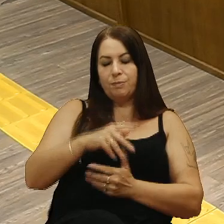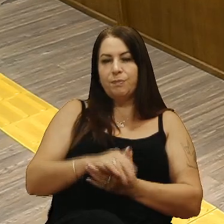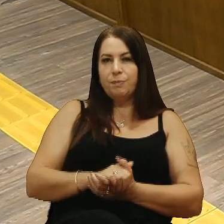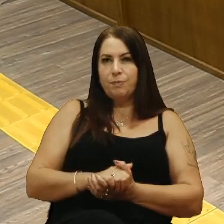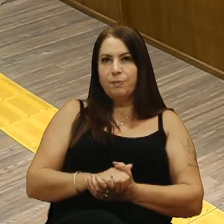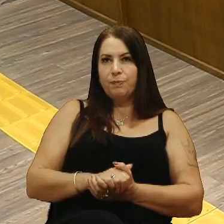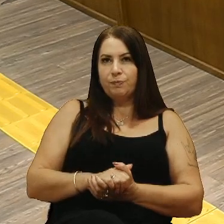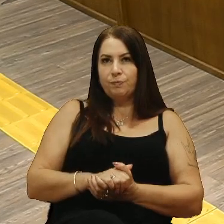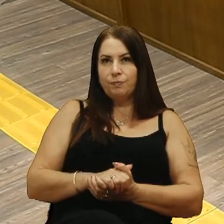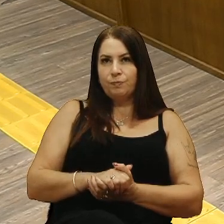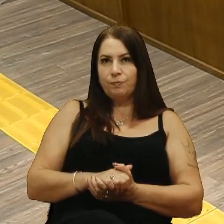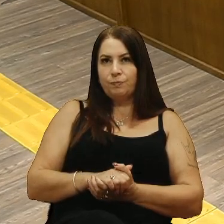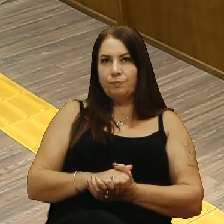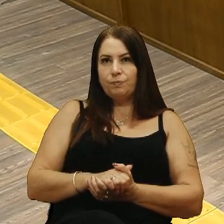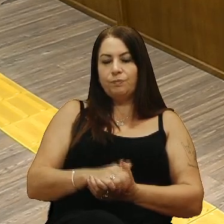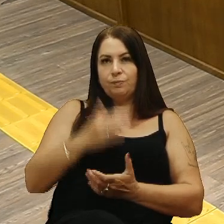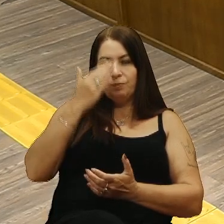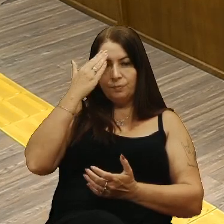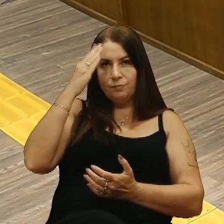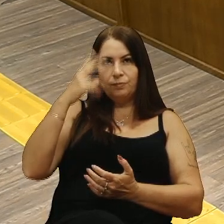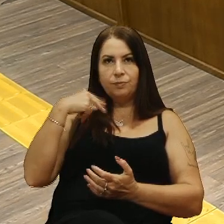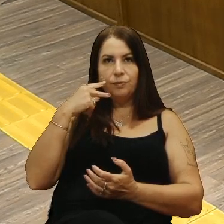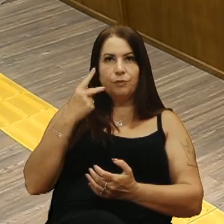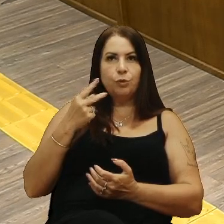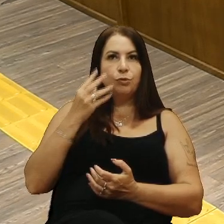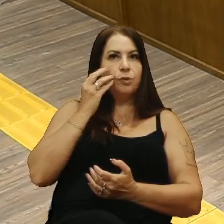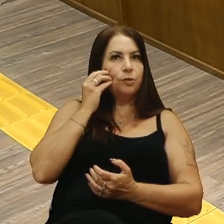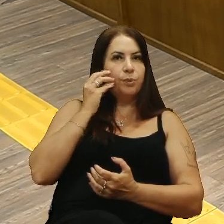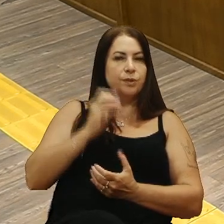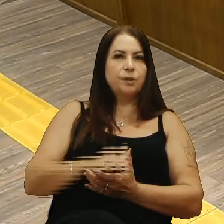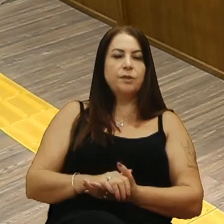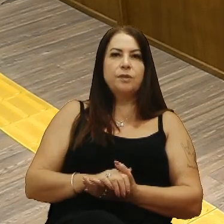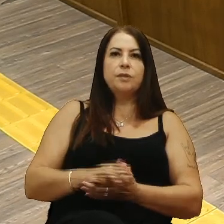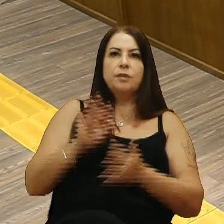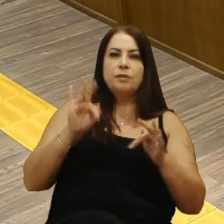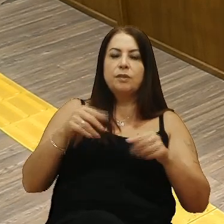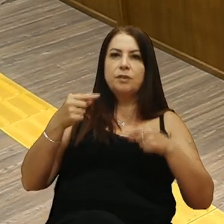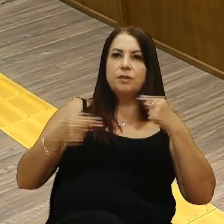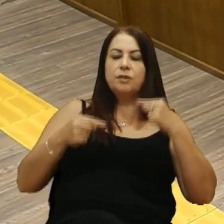Obrigado, vereador Jack. Encerrada a discussão.